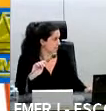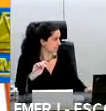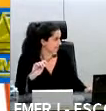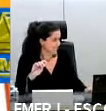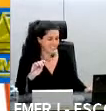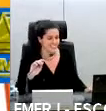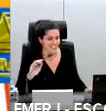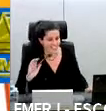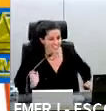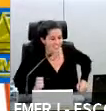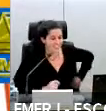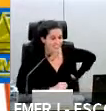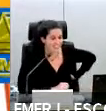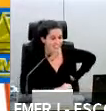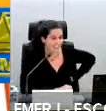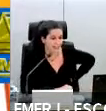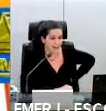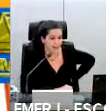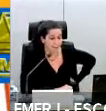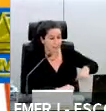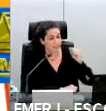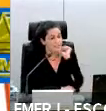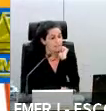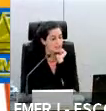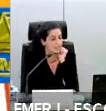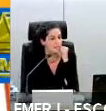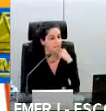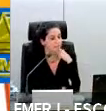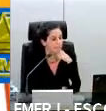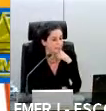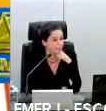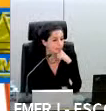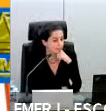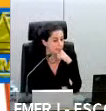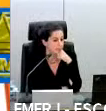pesquisa. Sexta. E essa pesquisa,